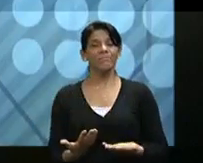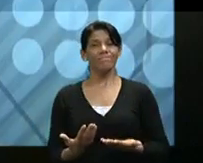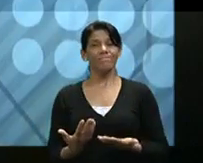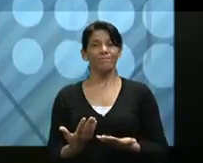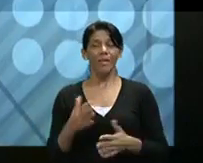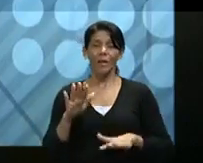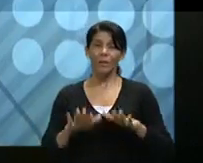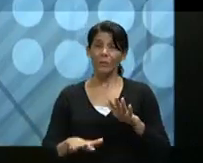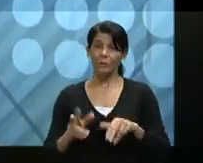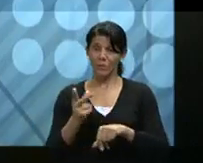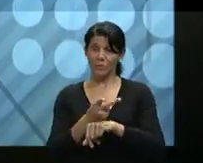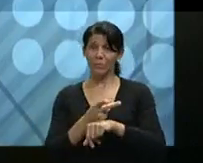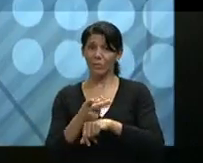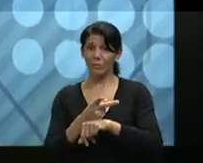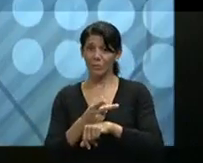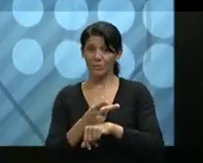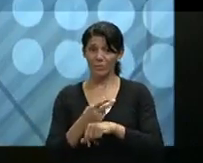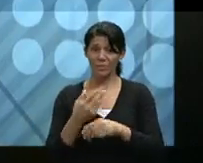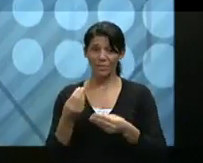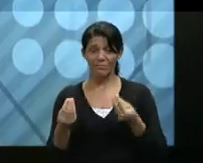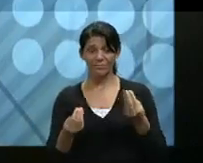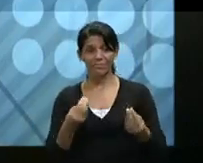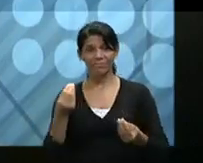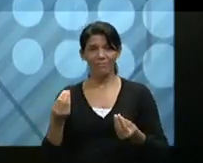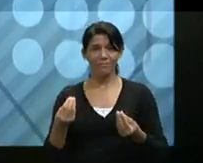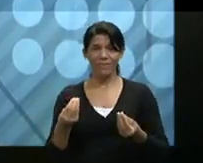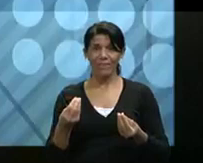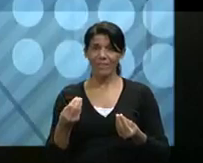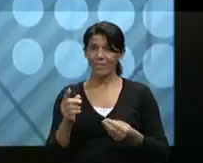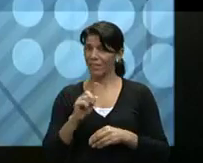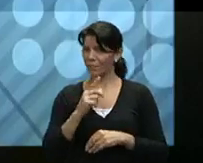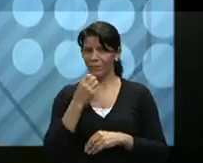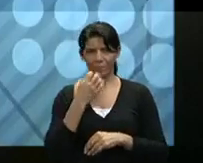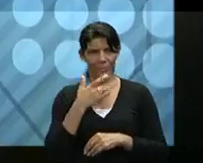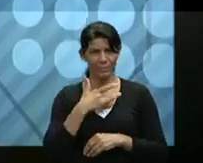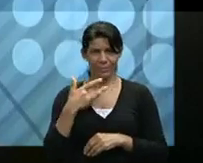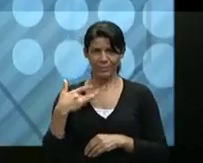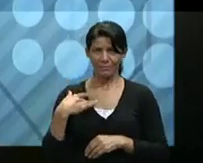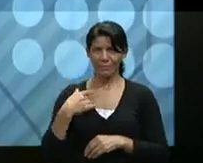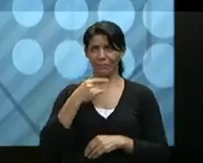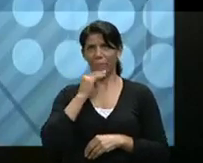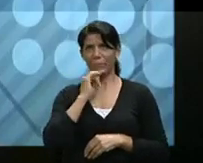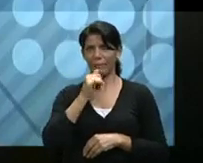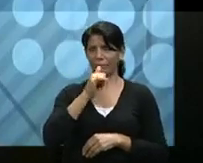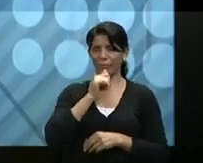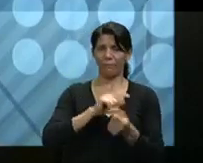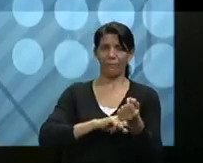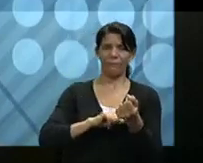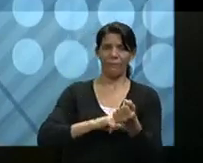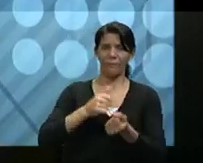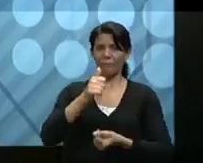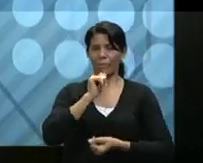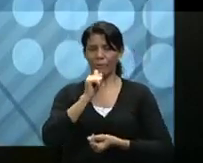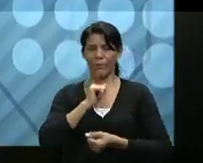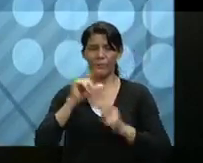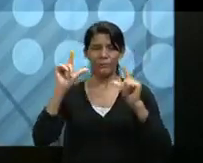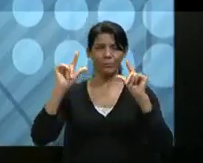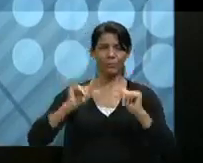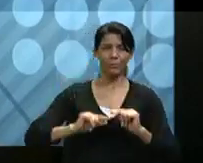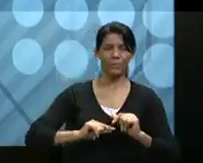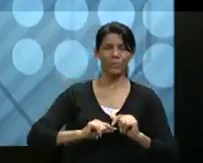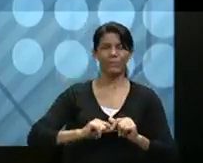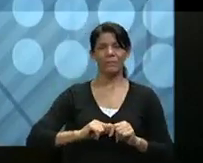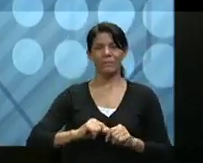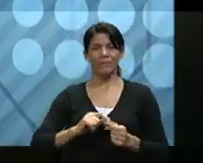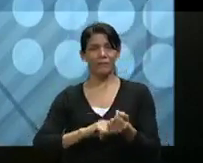alguns, né, procurando umas saídas que não são tão saudáveis, como o consumo de bebida alcoólica para reduzir o estresse,